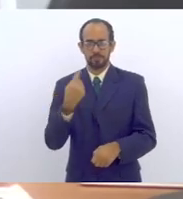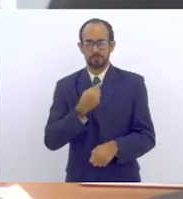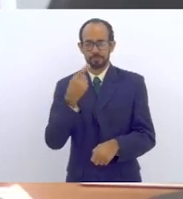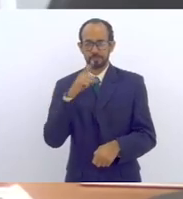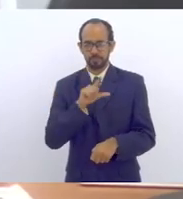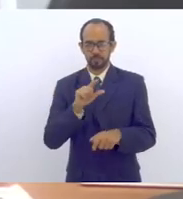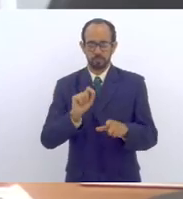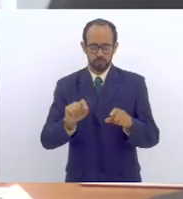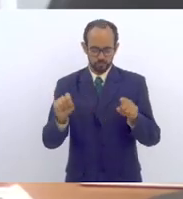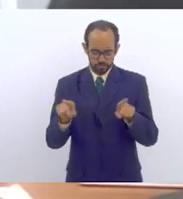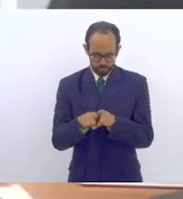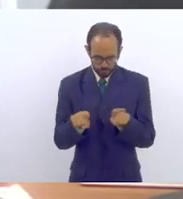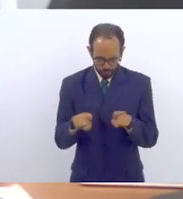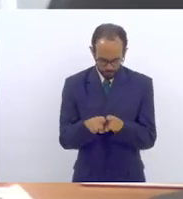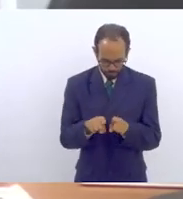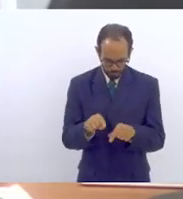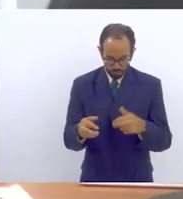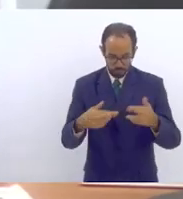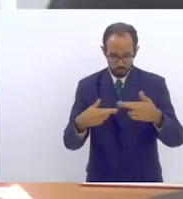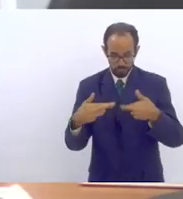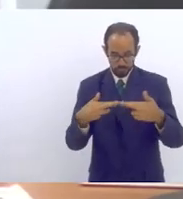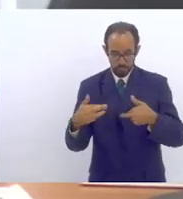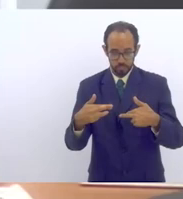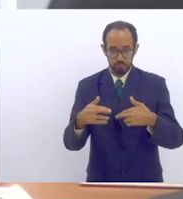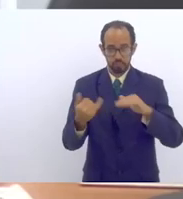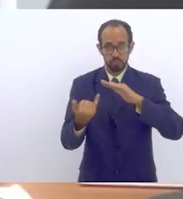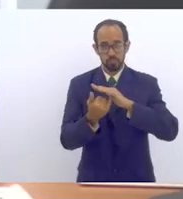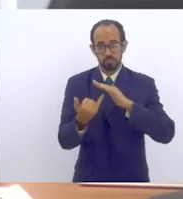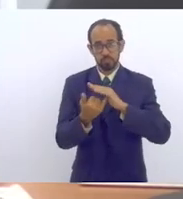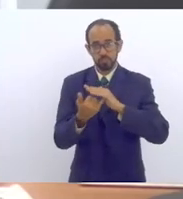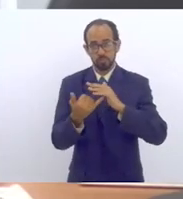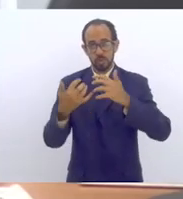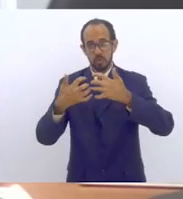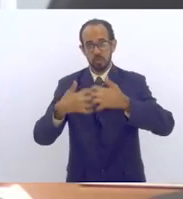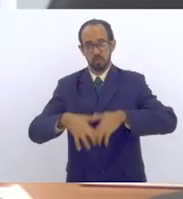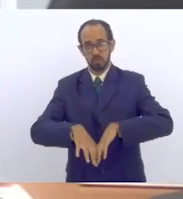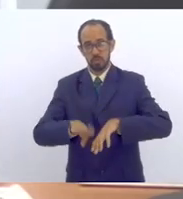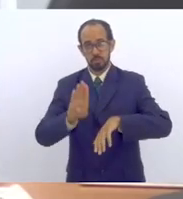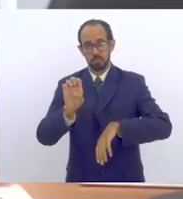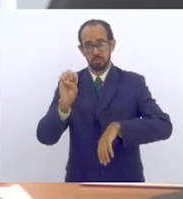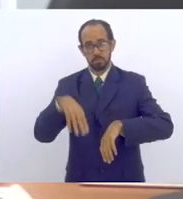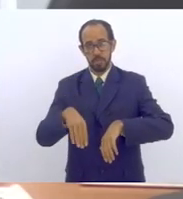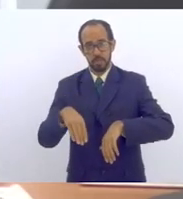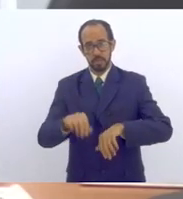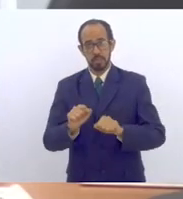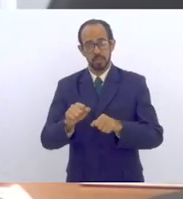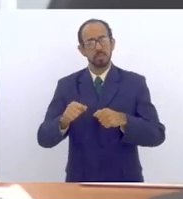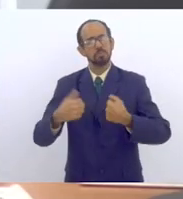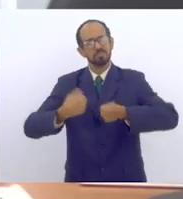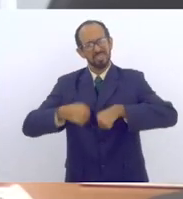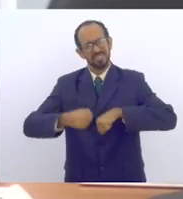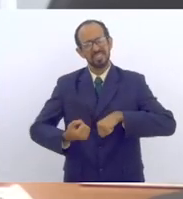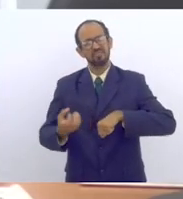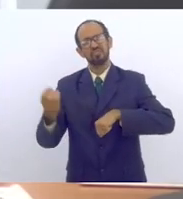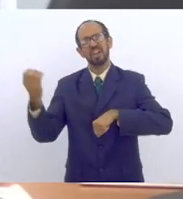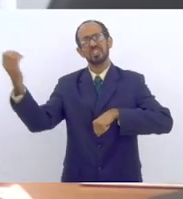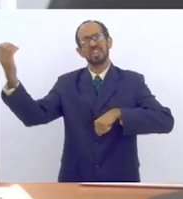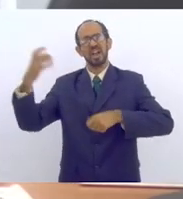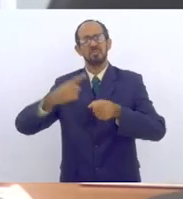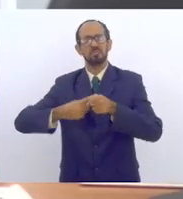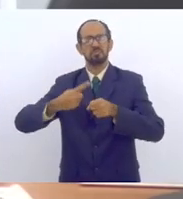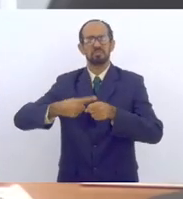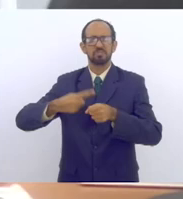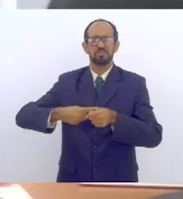essa relação institucional funcionando e isso demanda tá viajando para o interior e tá voltando tarde